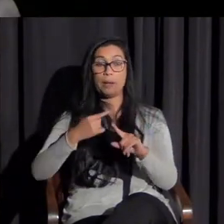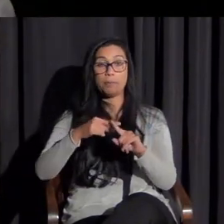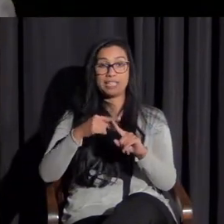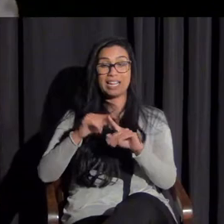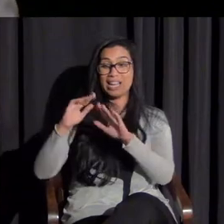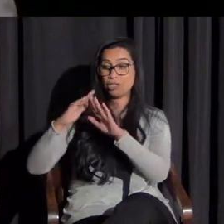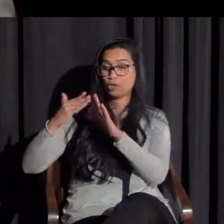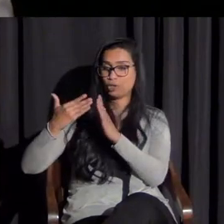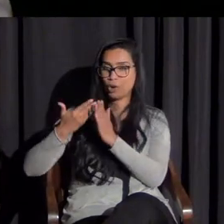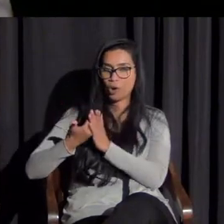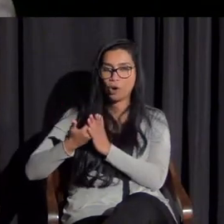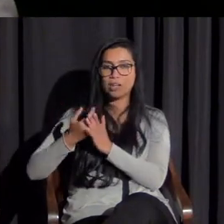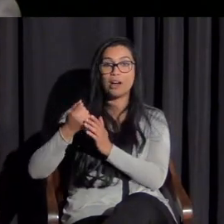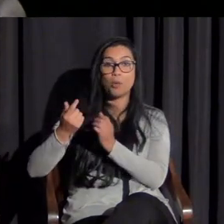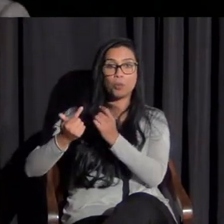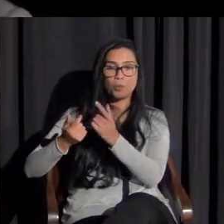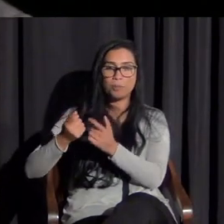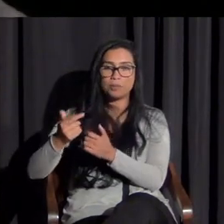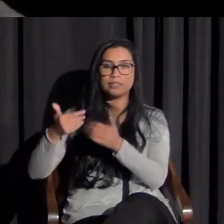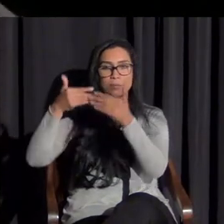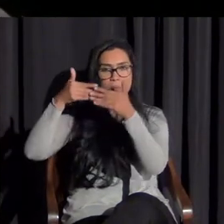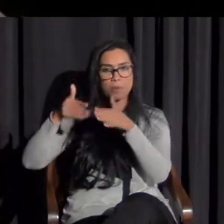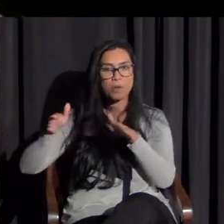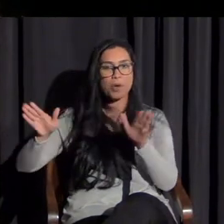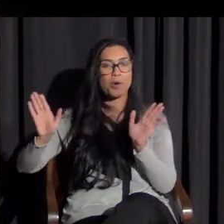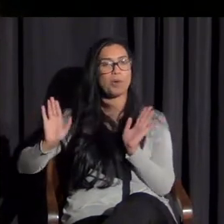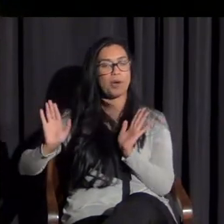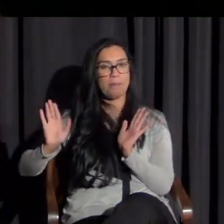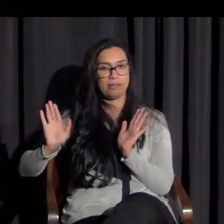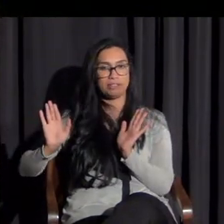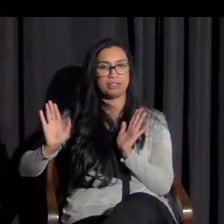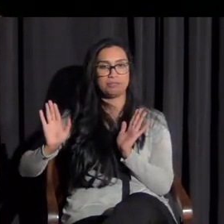semana para outras atividades que não eram atividades